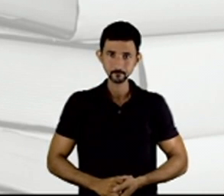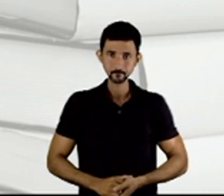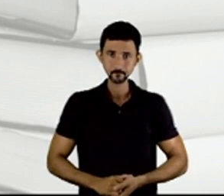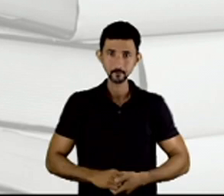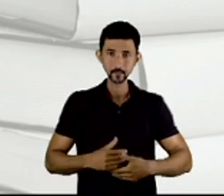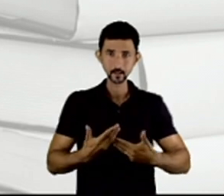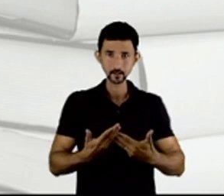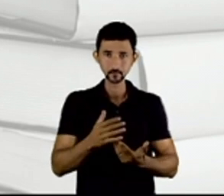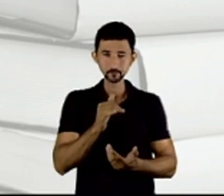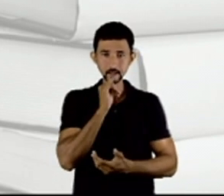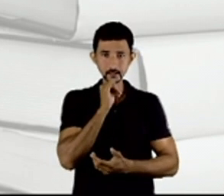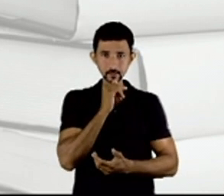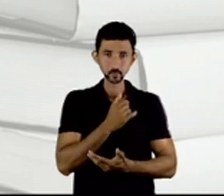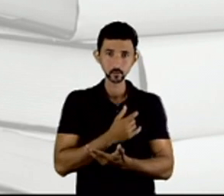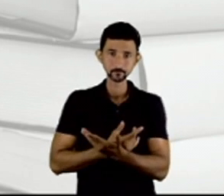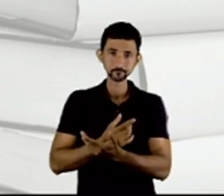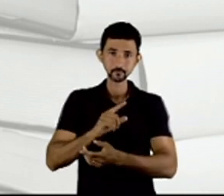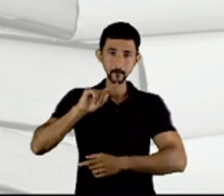Então,